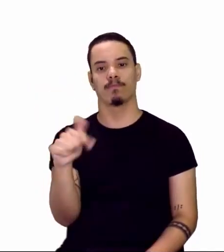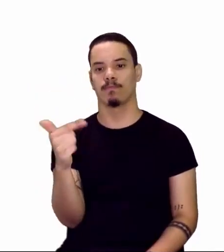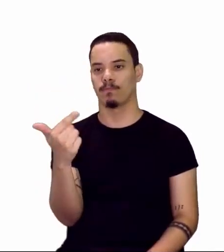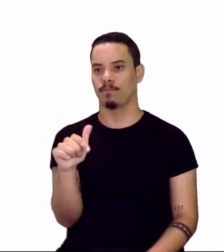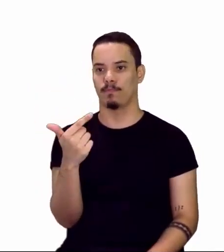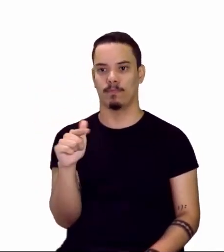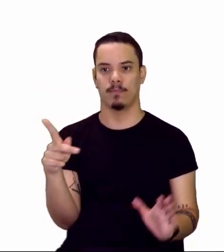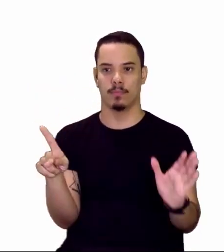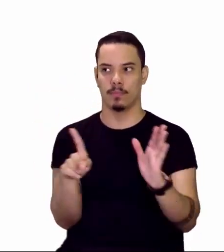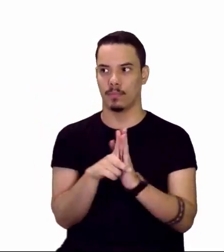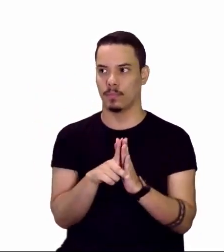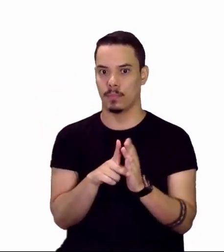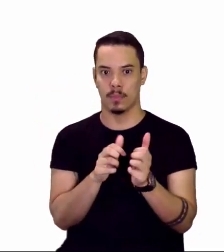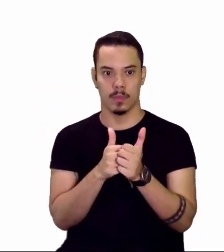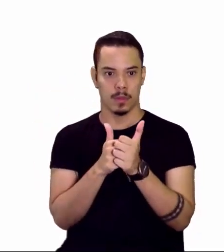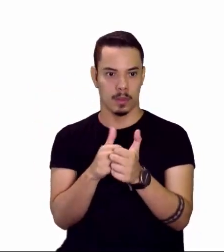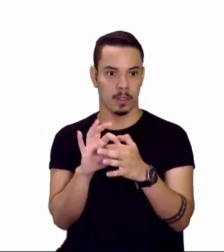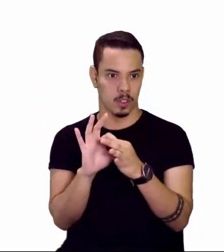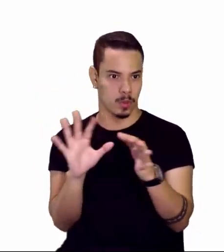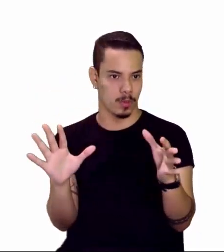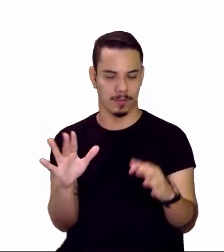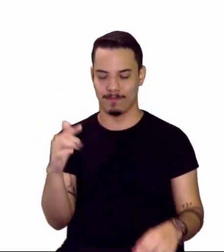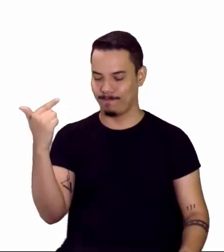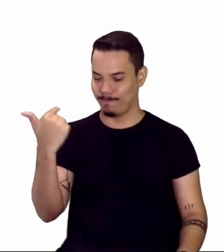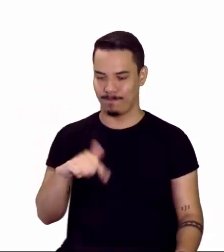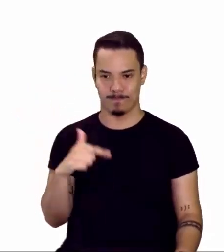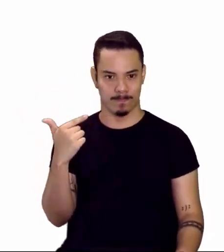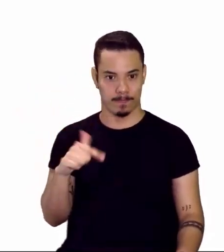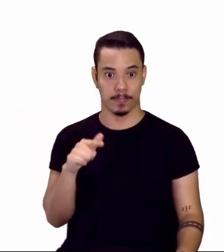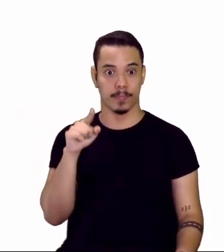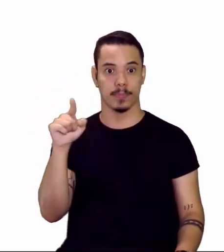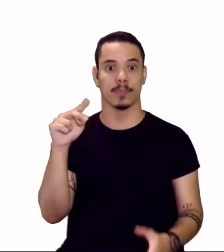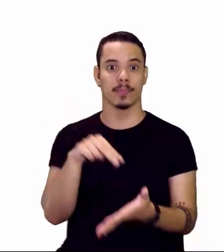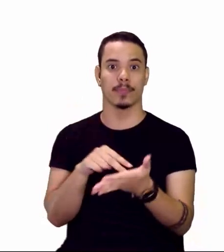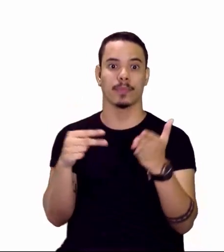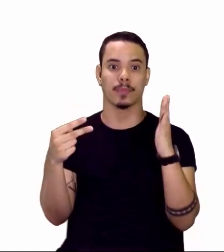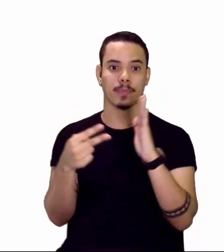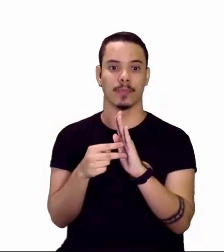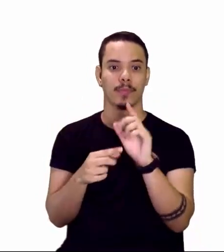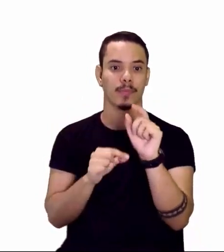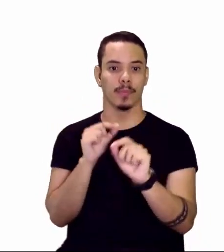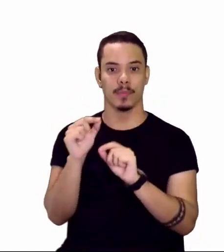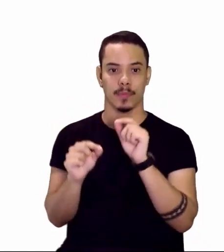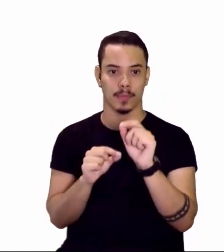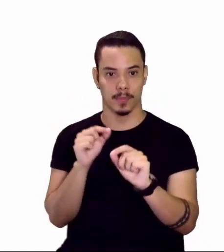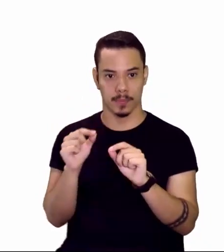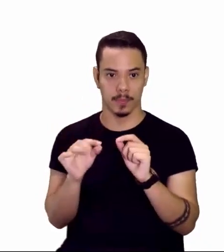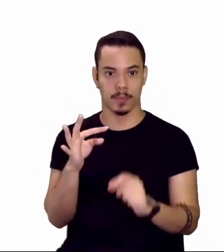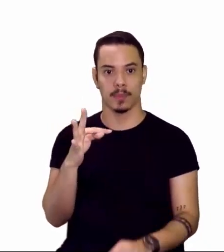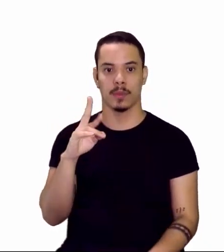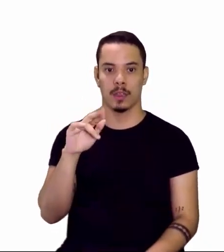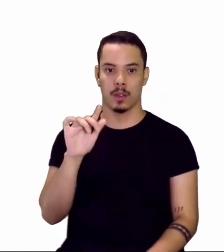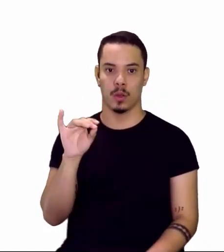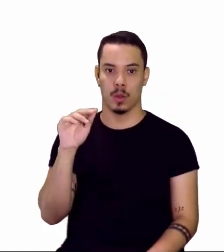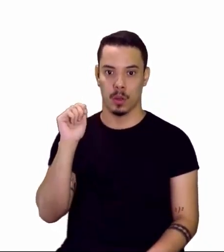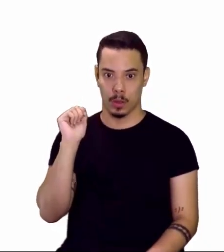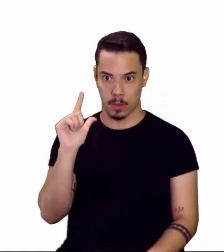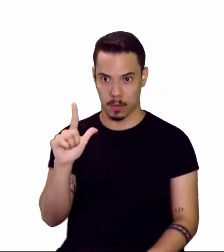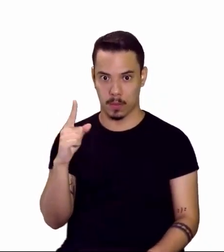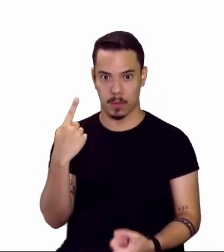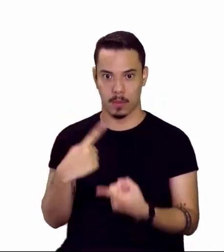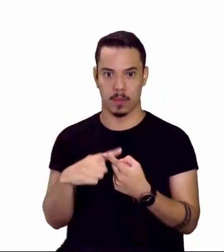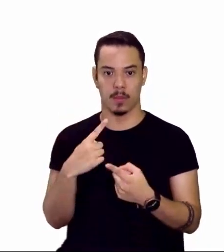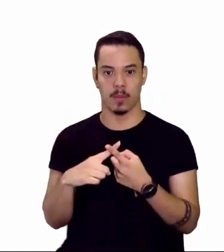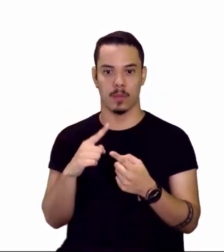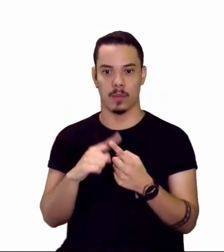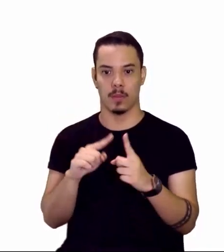elétrons emparelhados disponíveis. Isso caracteriza a trigonal plana, cujo ângulo entre